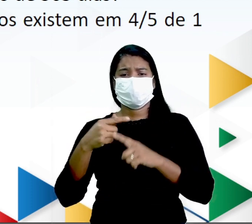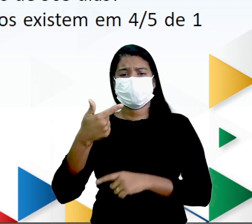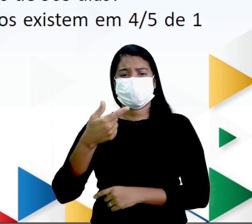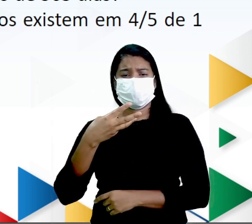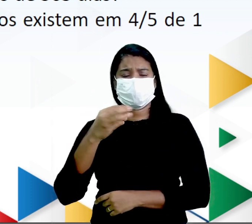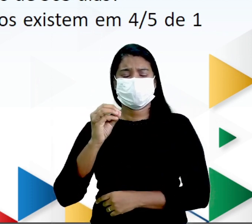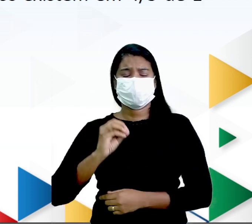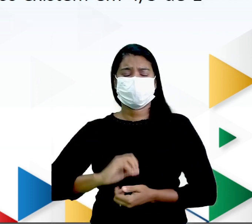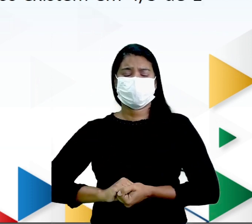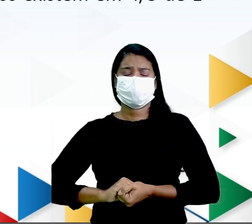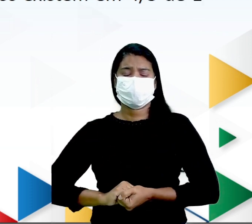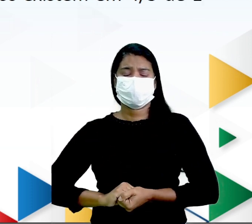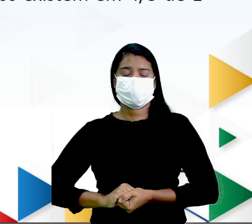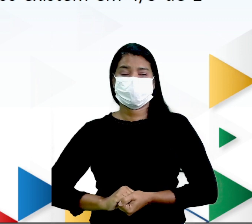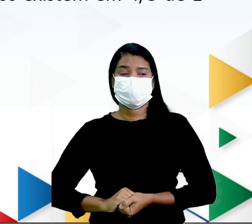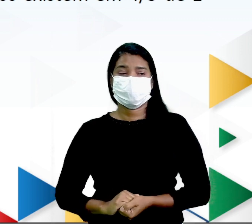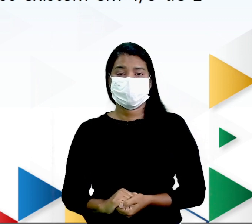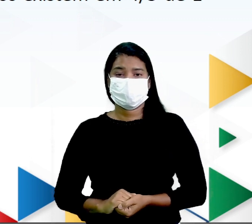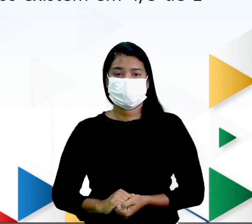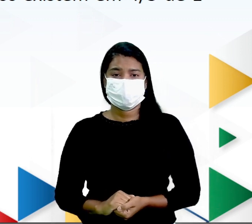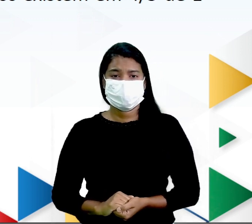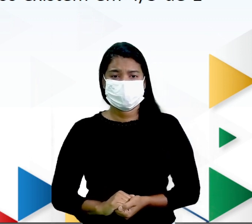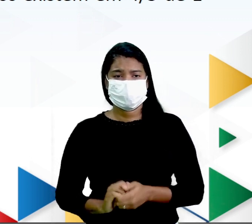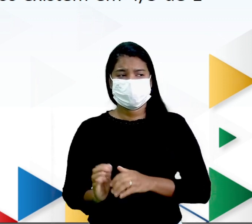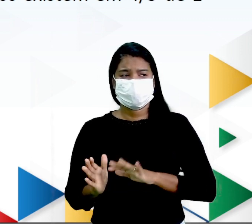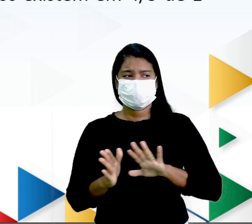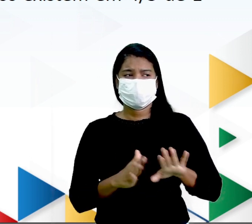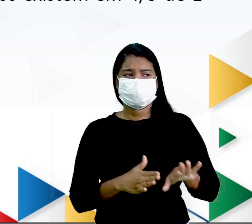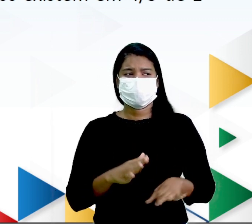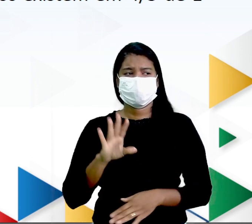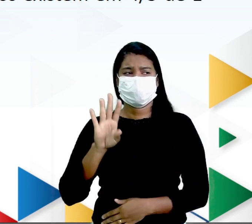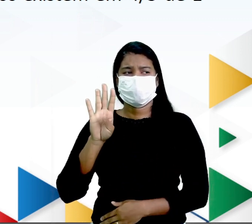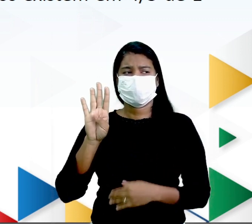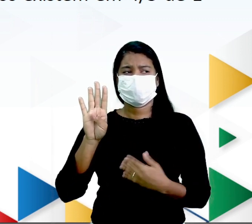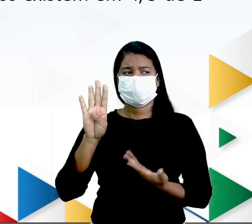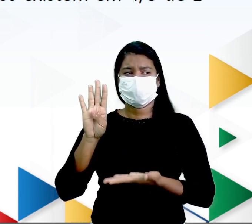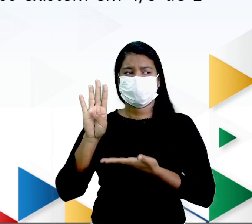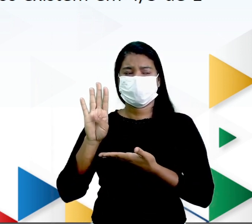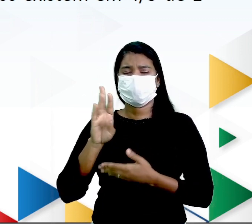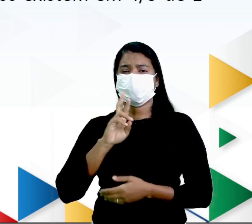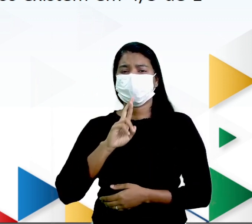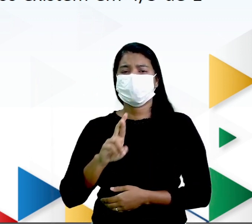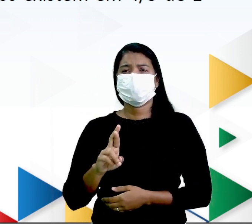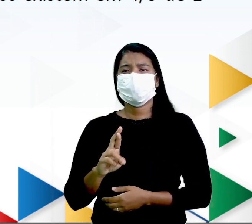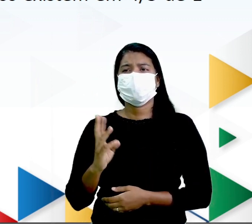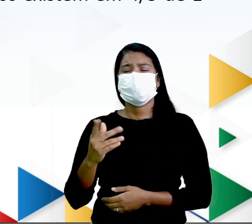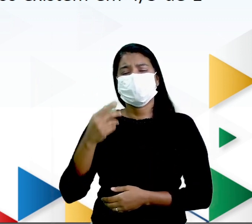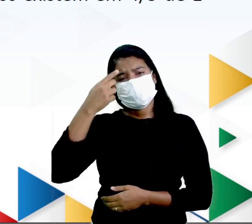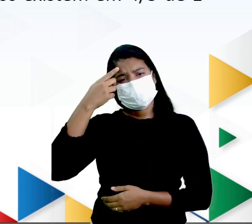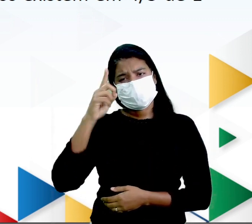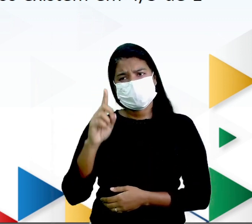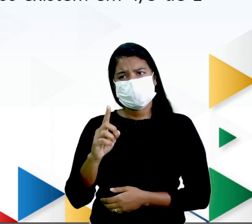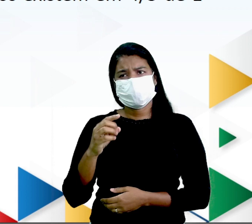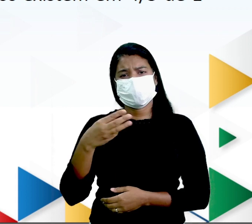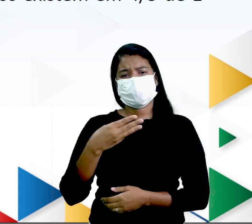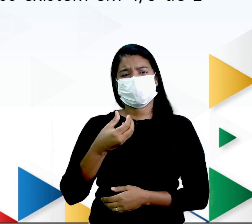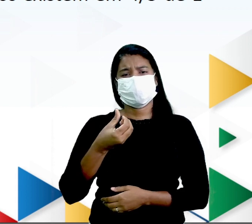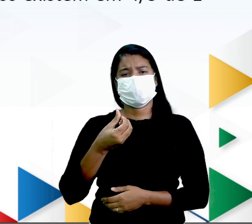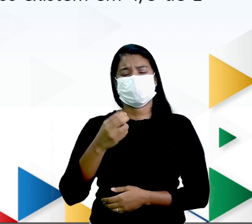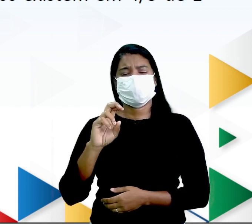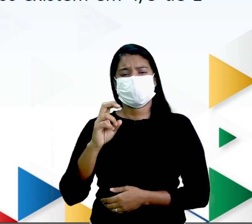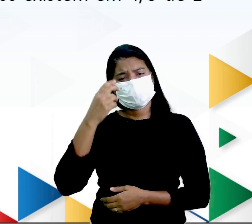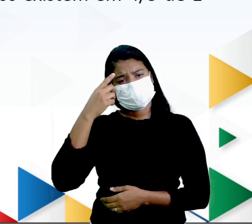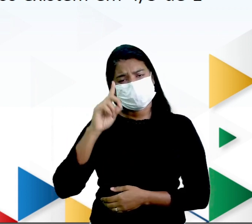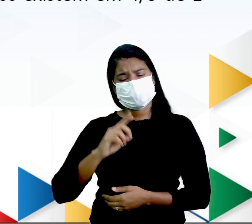tá vendo? Então, vamos lá. Item B. Quantos dias corresponde a 3/5 de um ano,